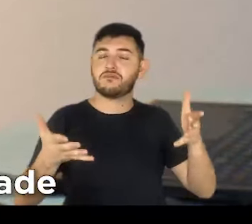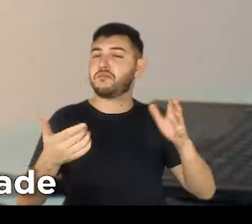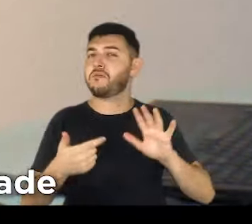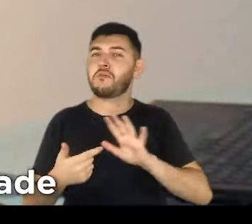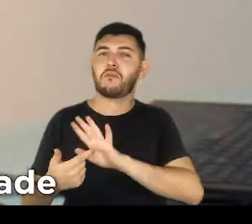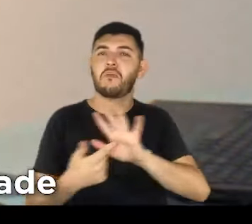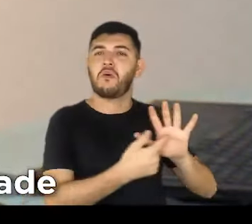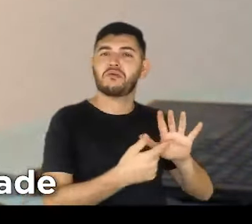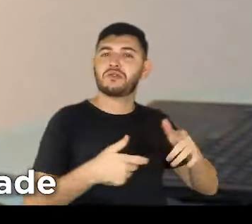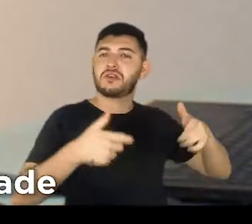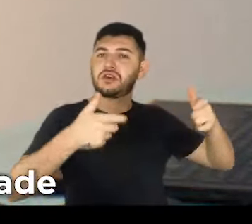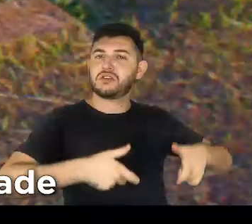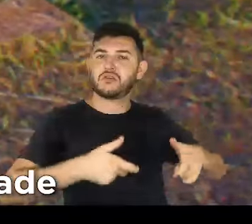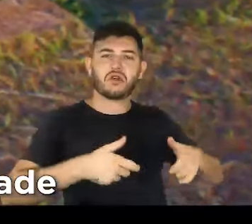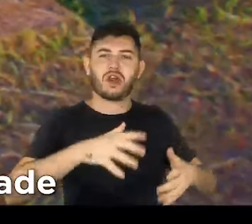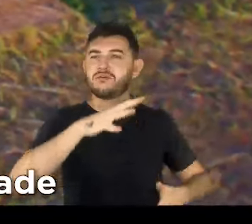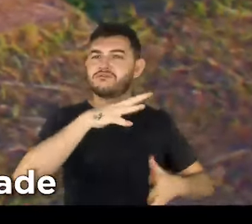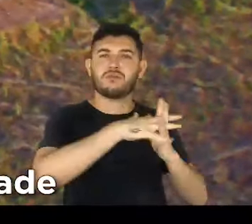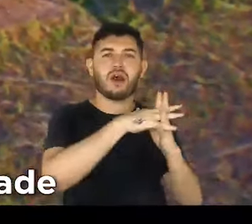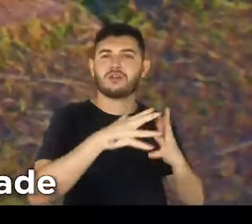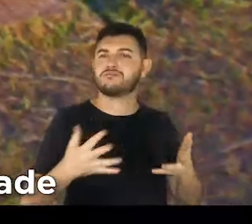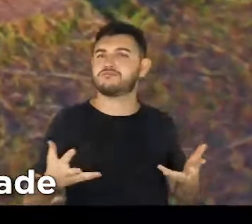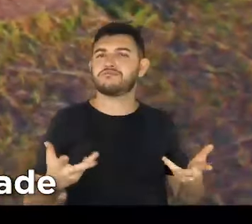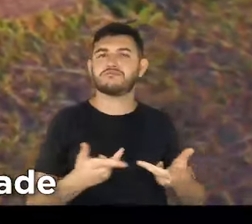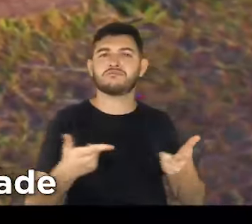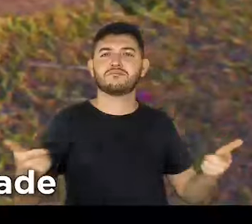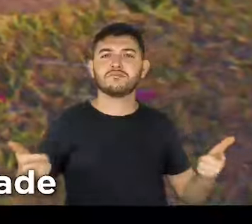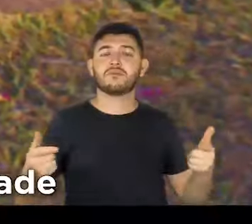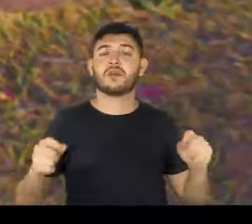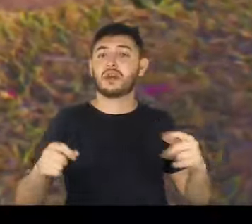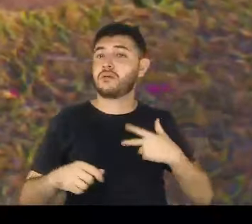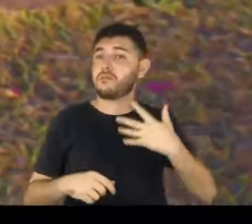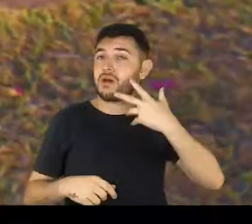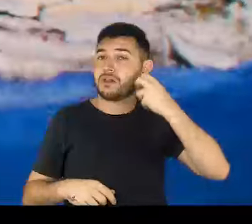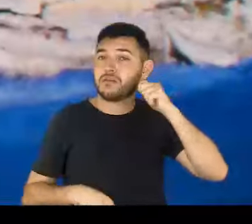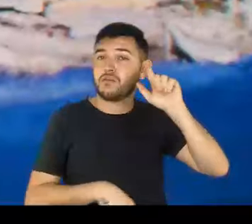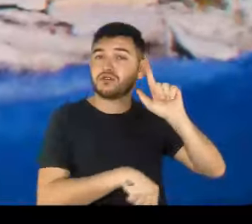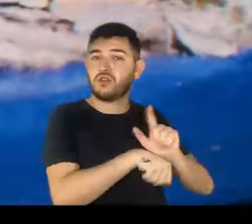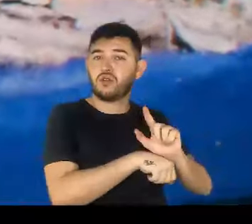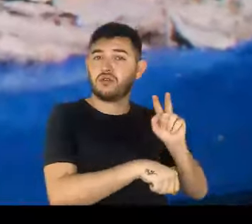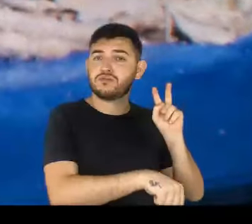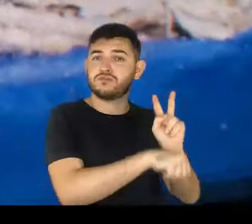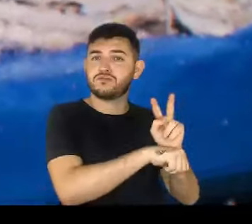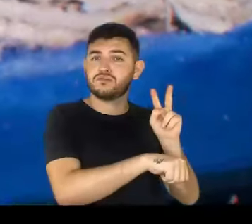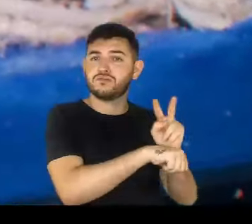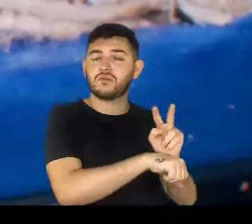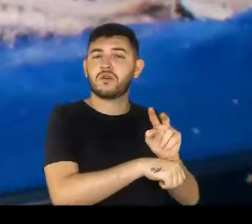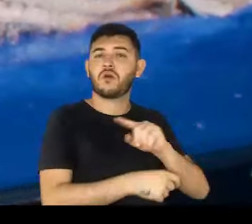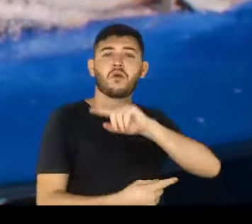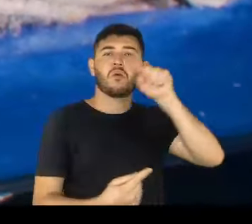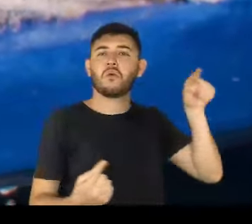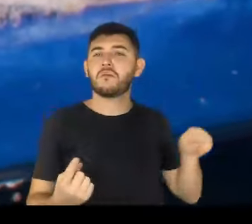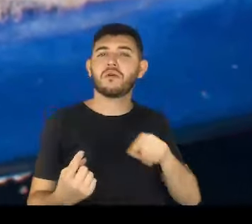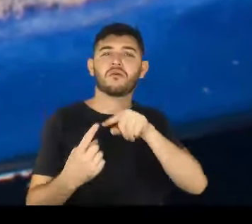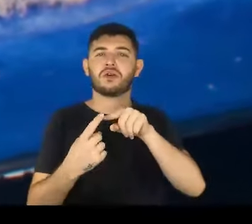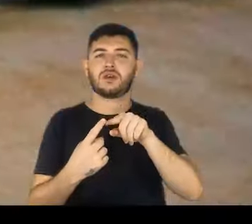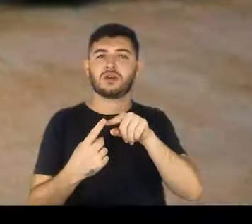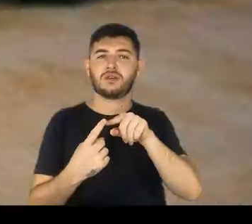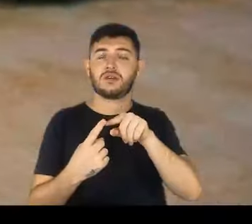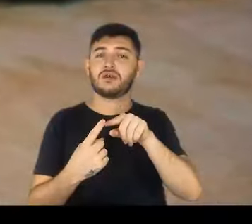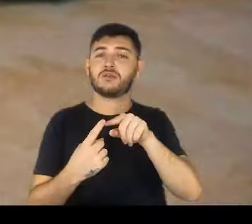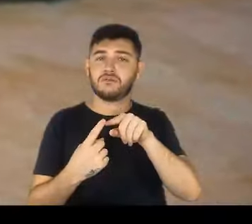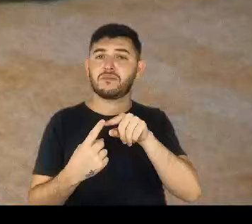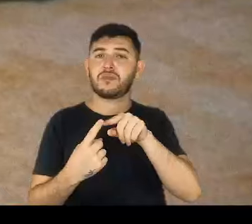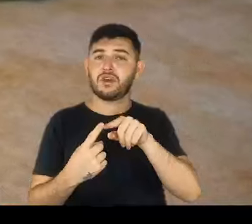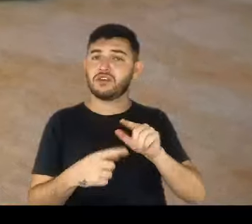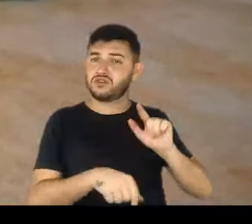tenha grande potencial, grande excepcionalidade para a preservação do patrimônio geológico. Tem como